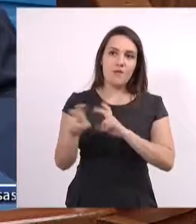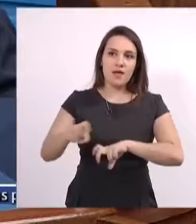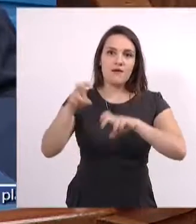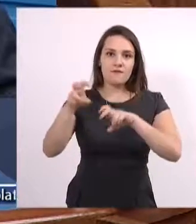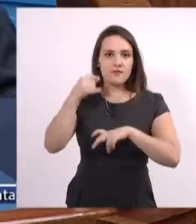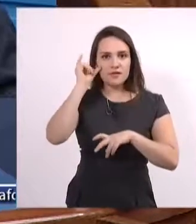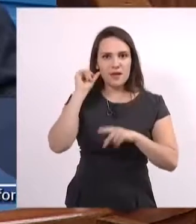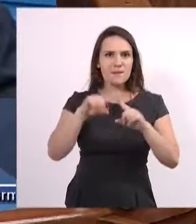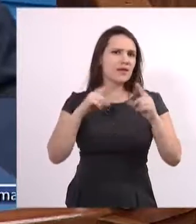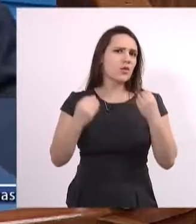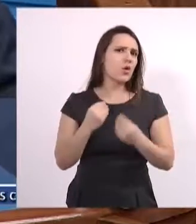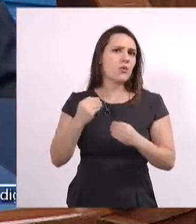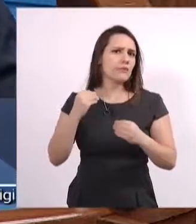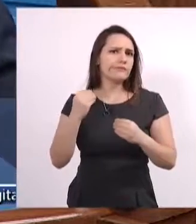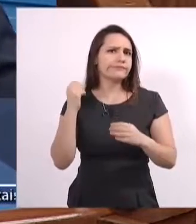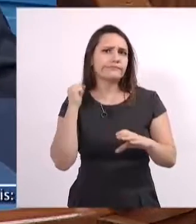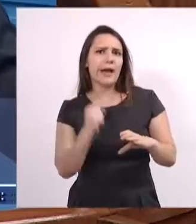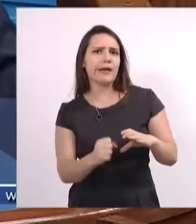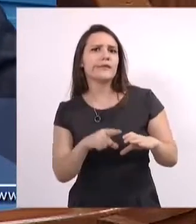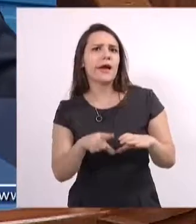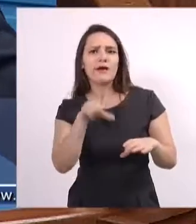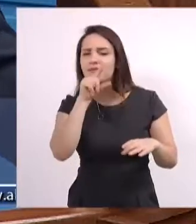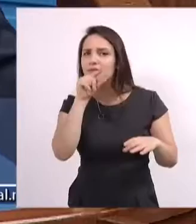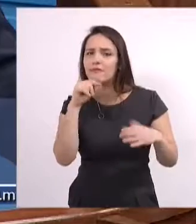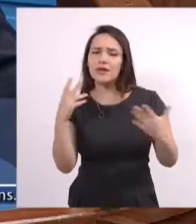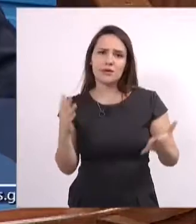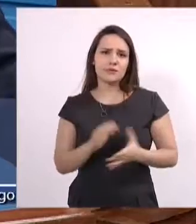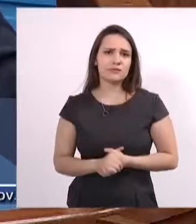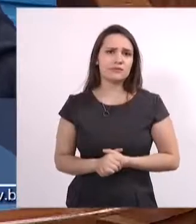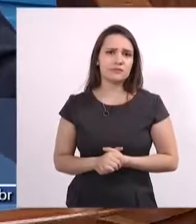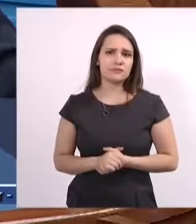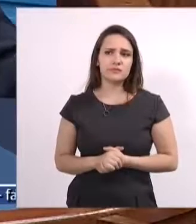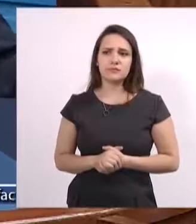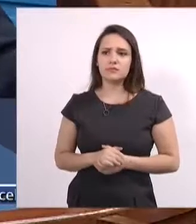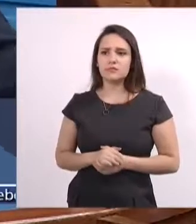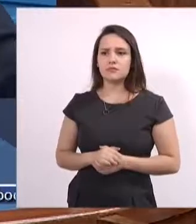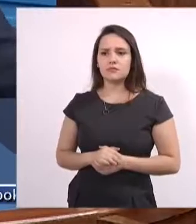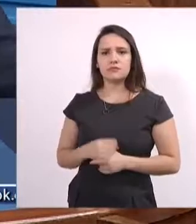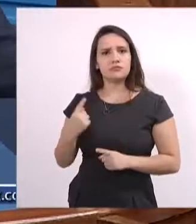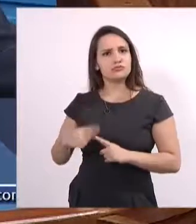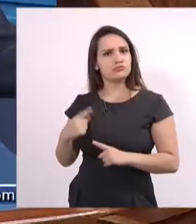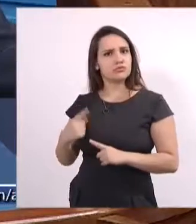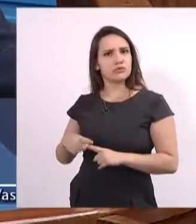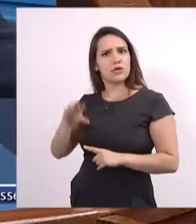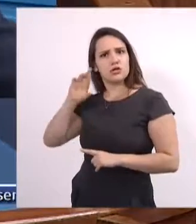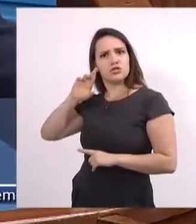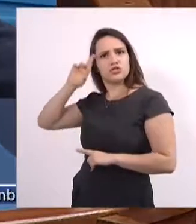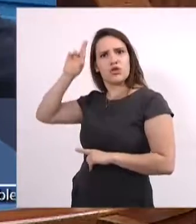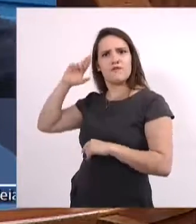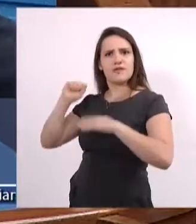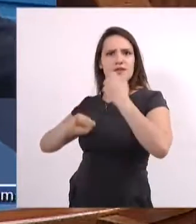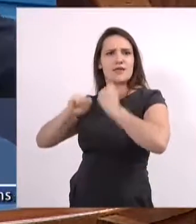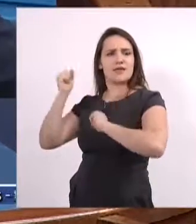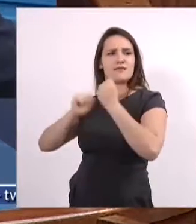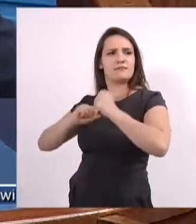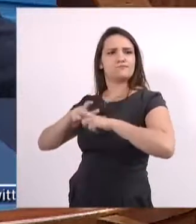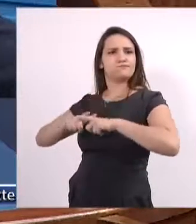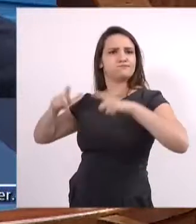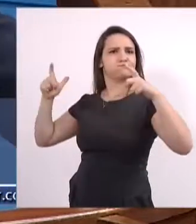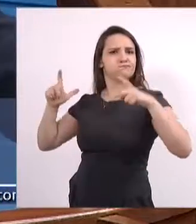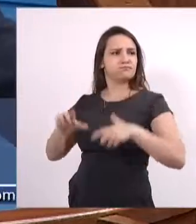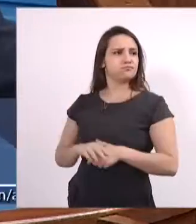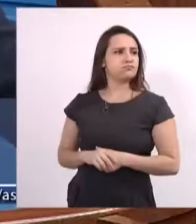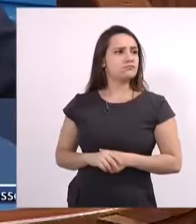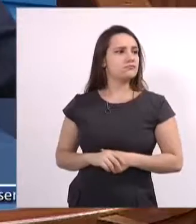frango do pequeno produtor, sendo que hoje os frigoríficos de aves só abatem